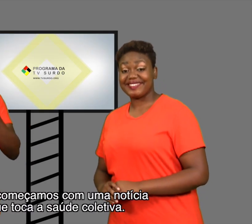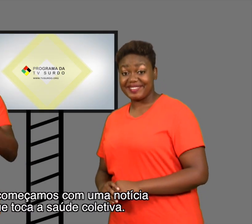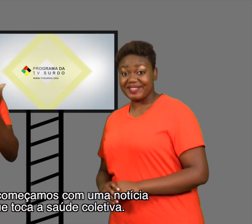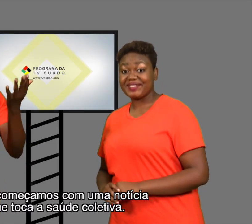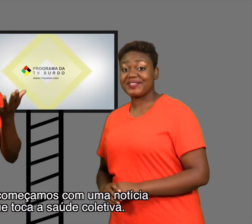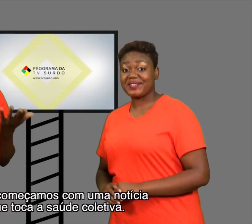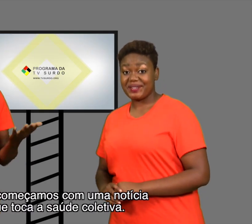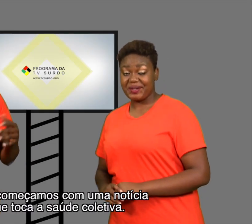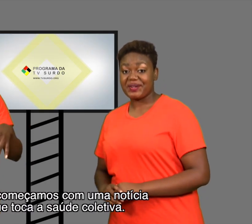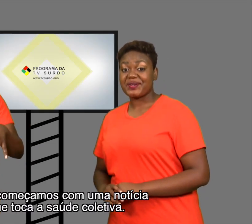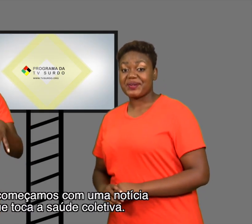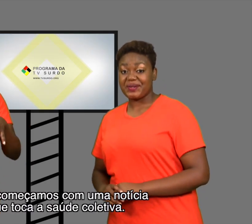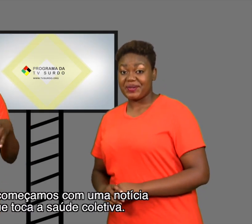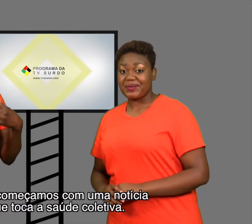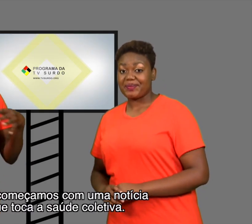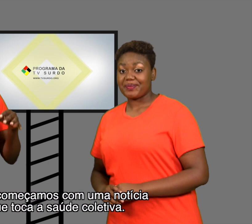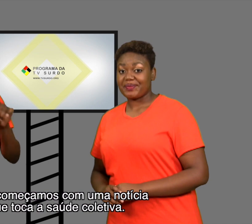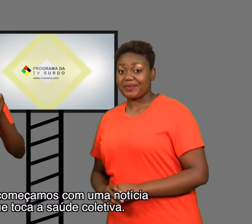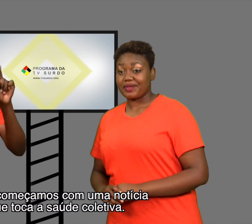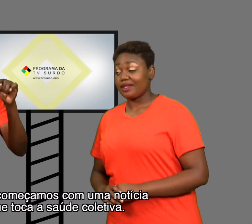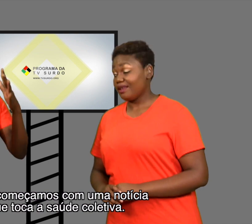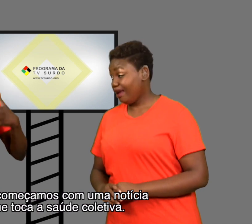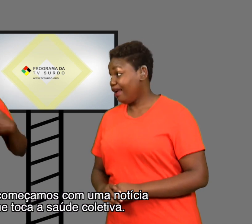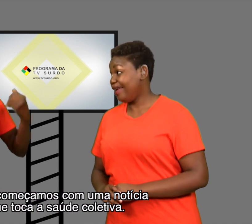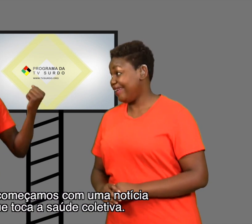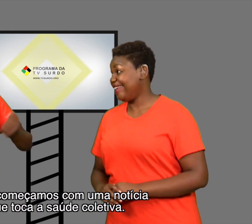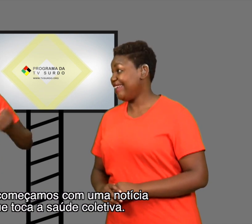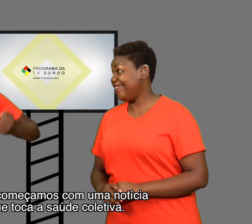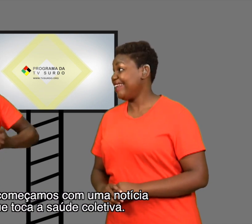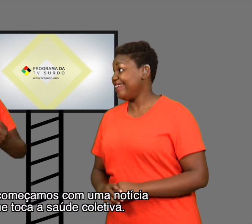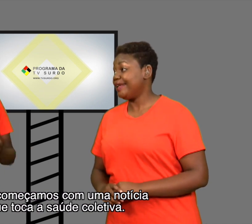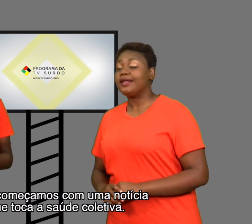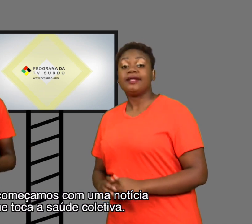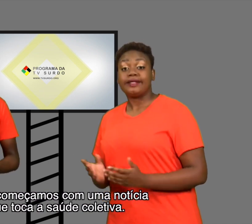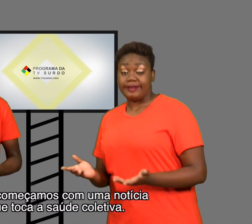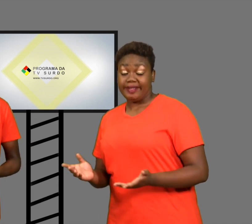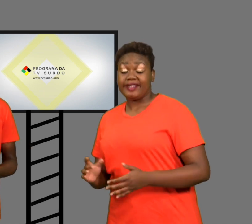Hoje, começamos com uma notícia que toca a saúde coletiva.